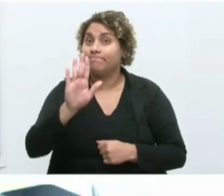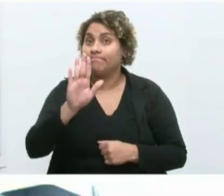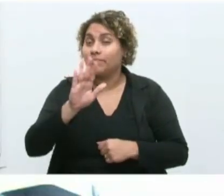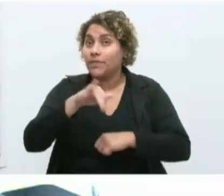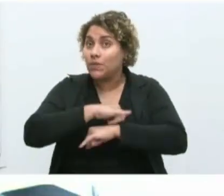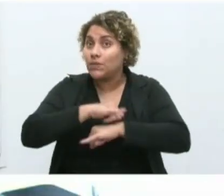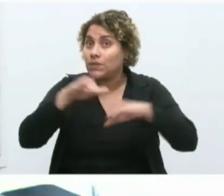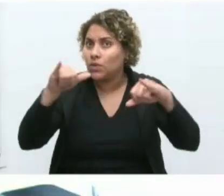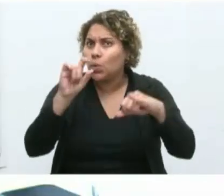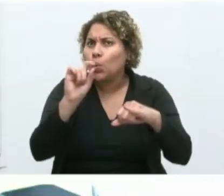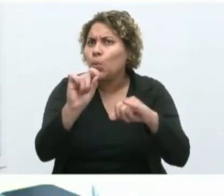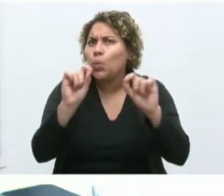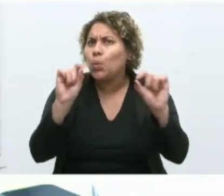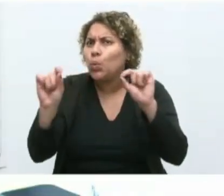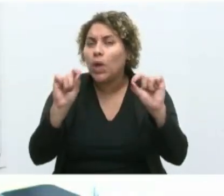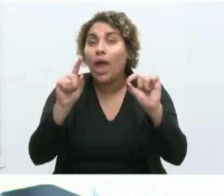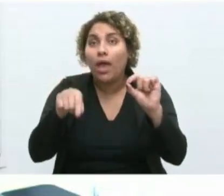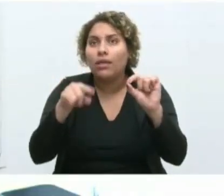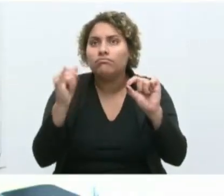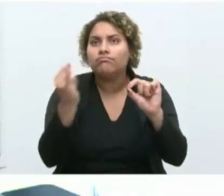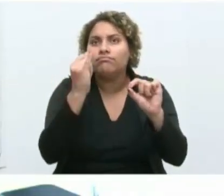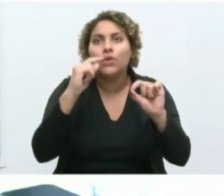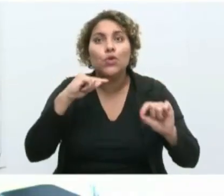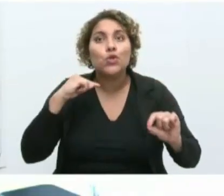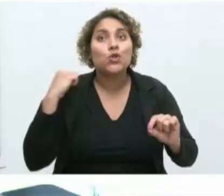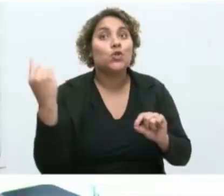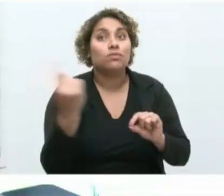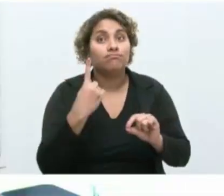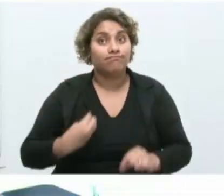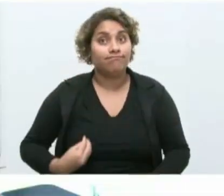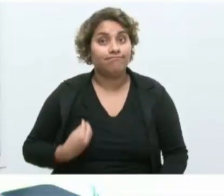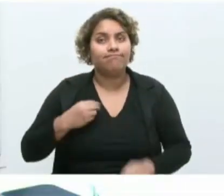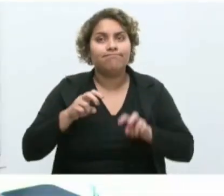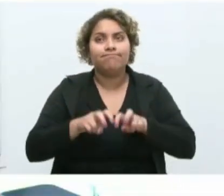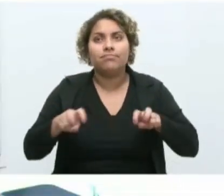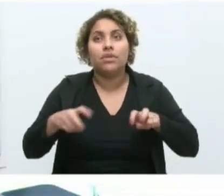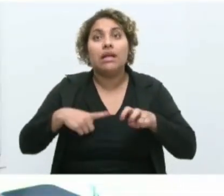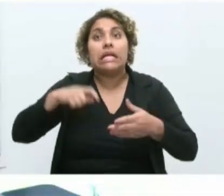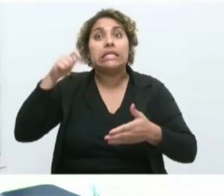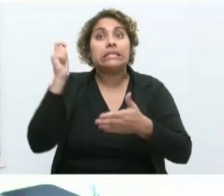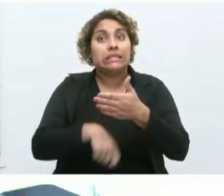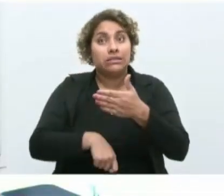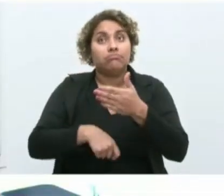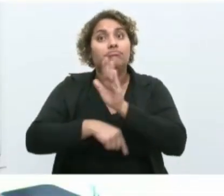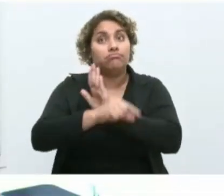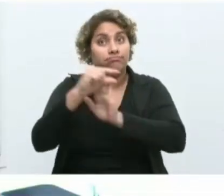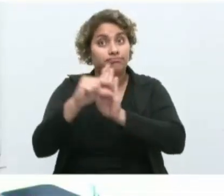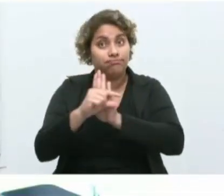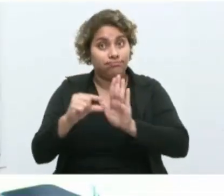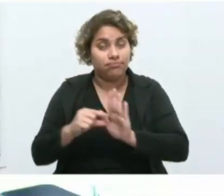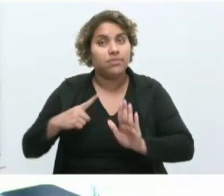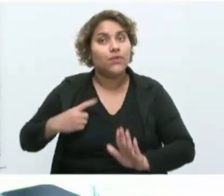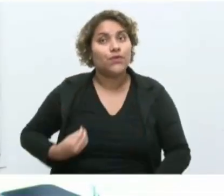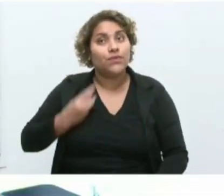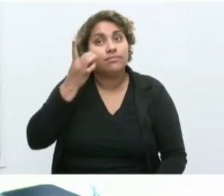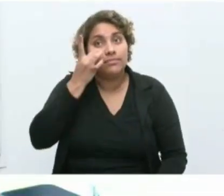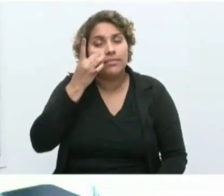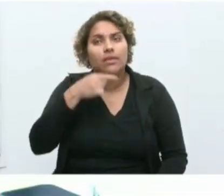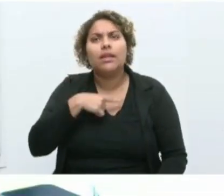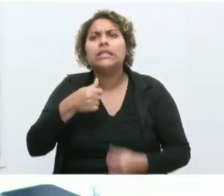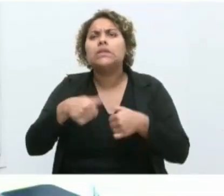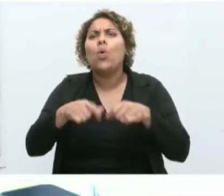Lembrando que seria muito importante todos os presentes, por gentileza, assinarem a lista de presença, tá bom? Elas estão